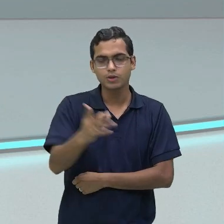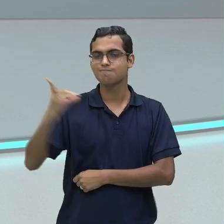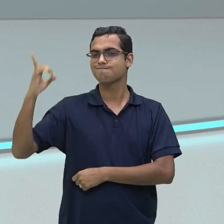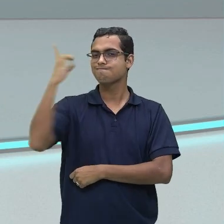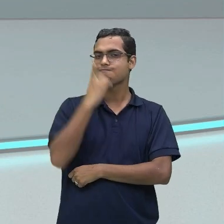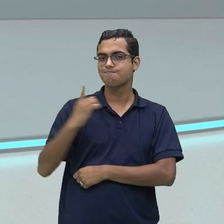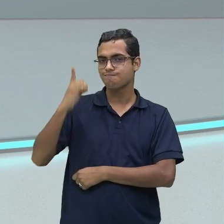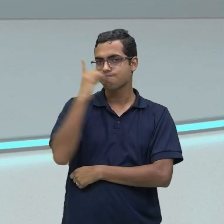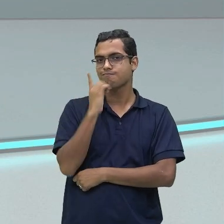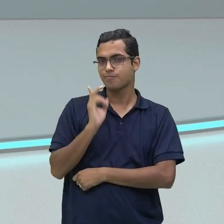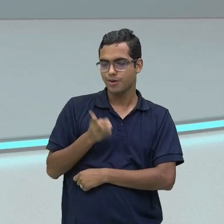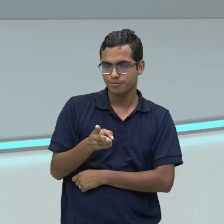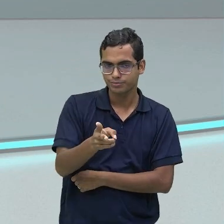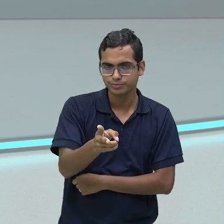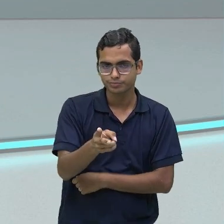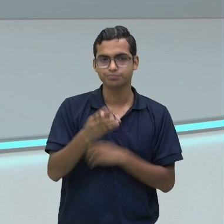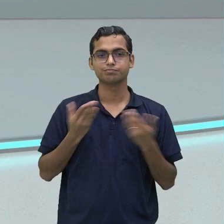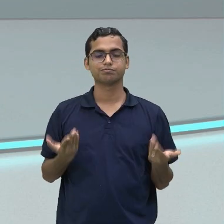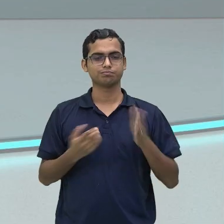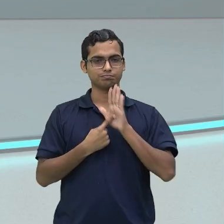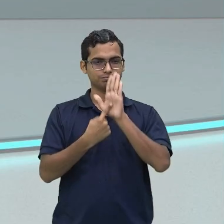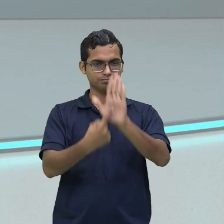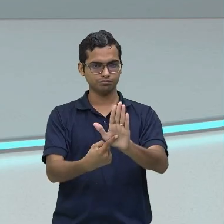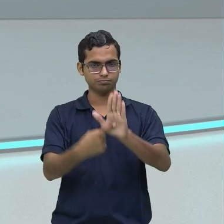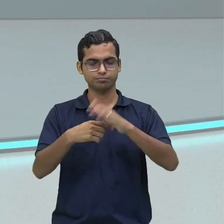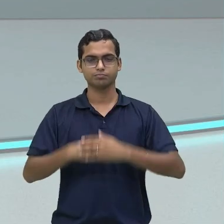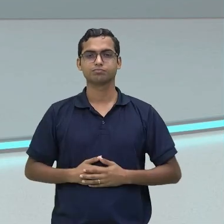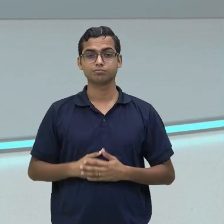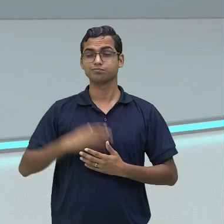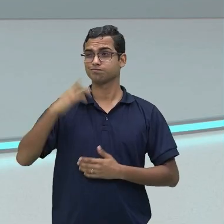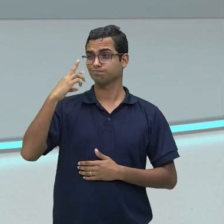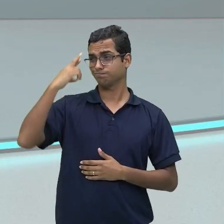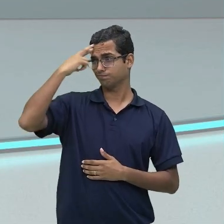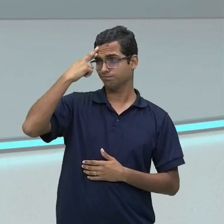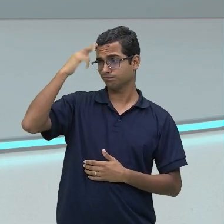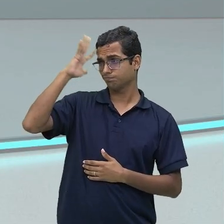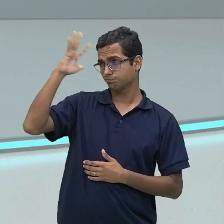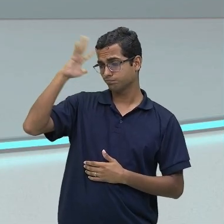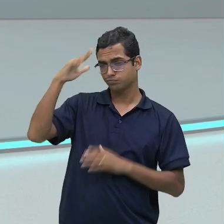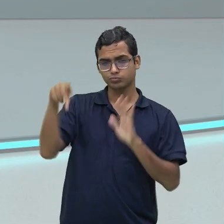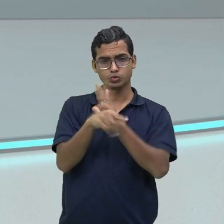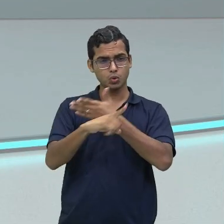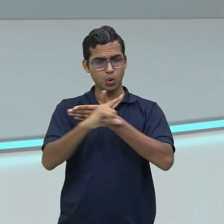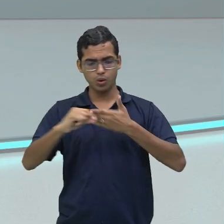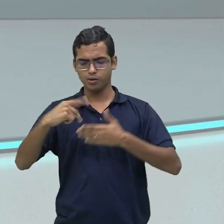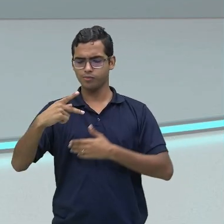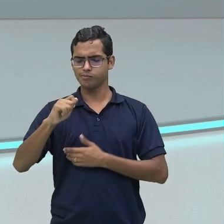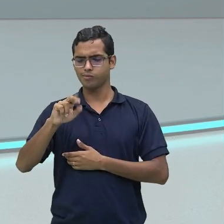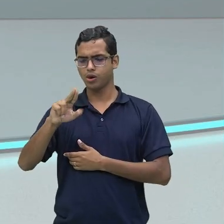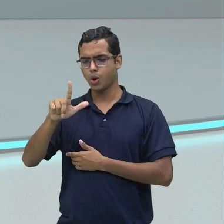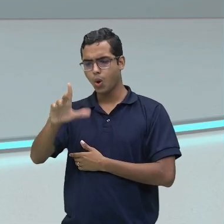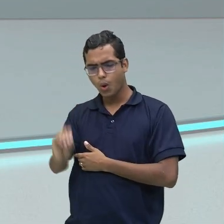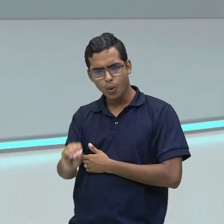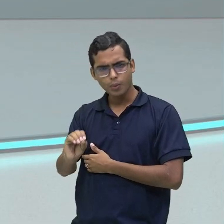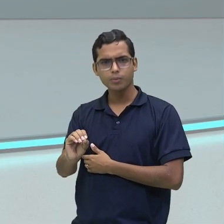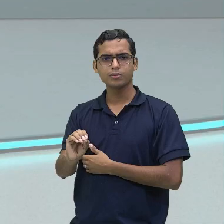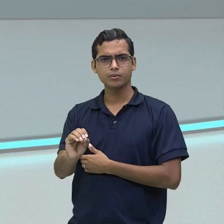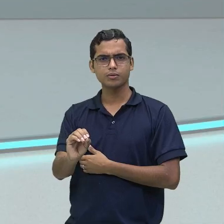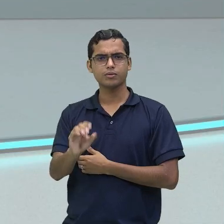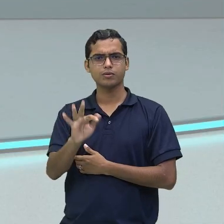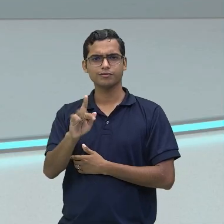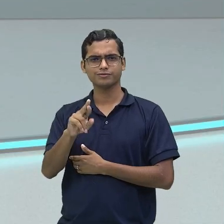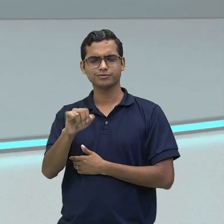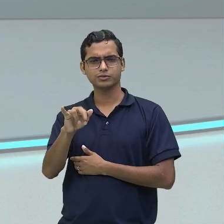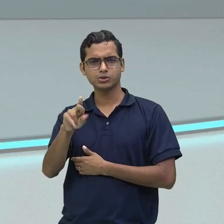diariamente. E aqui eu trago para a gente uma reflexão de Paulo Freire. Não é no silêncio que os homens se